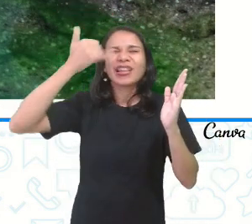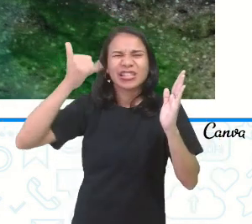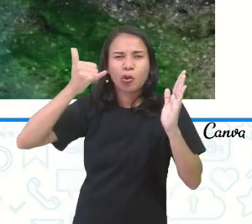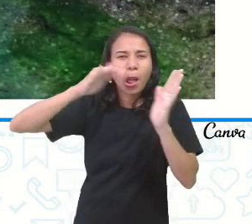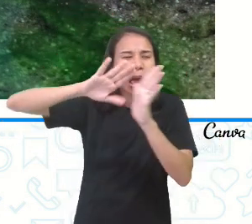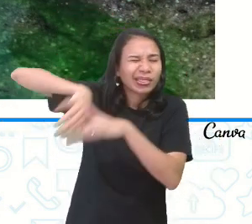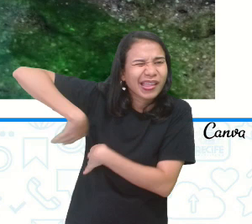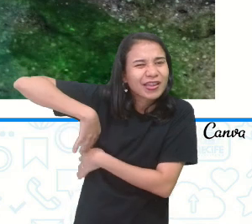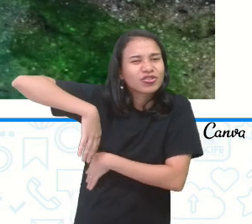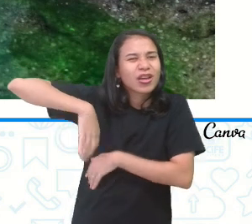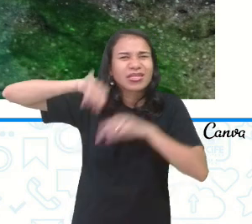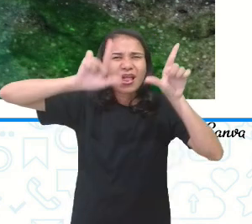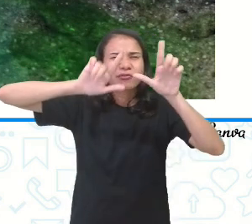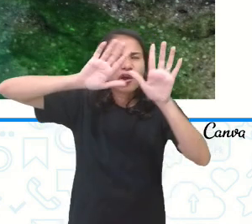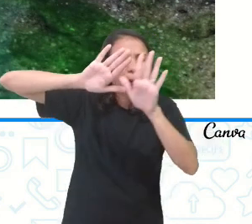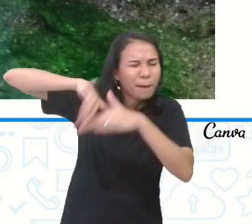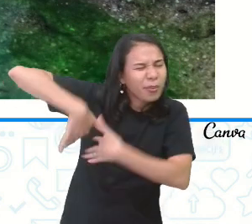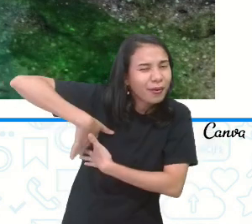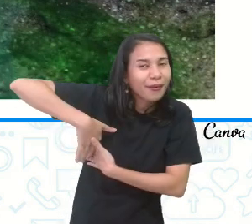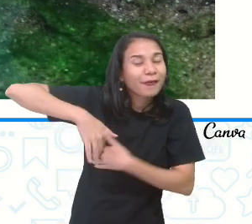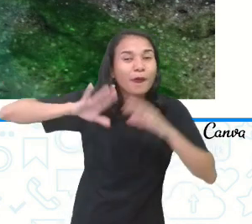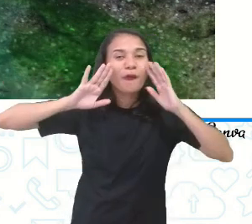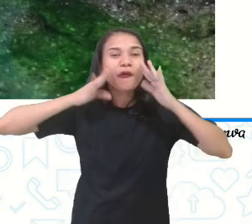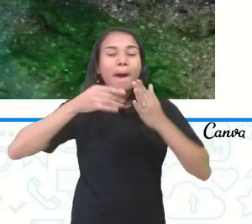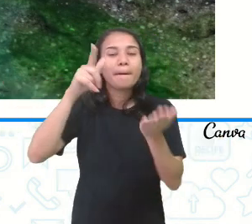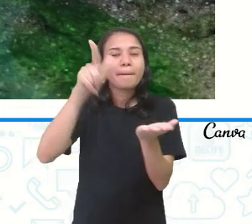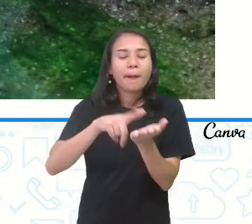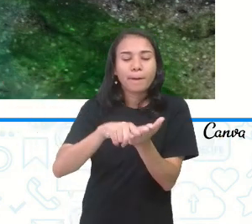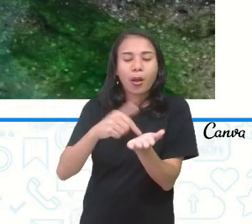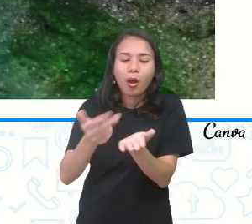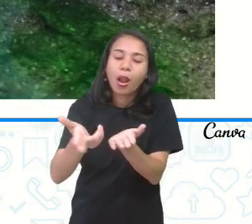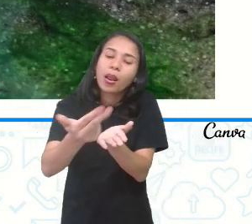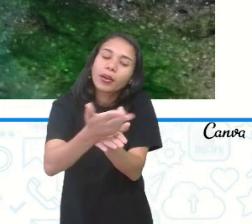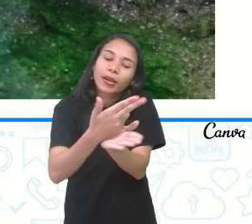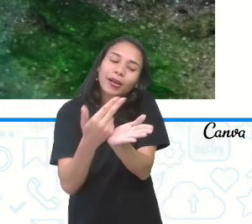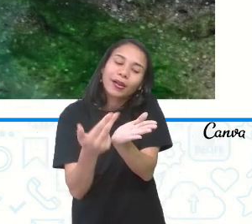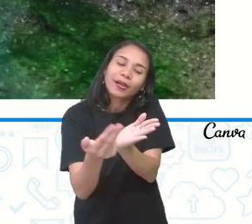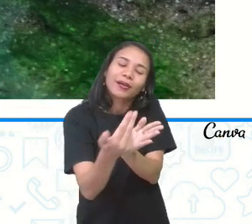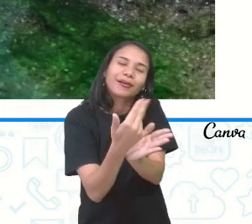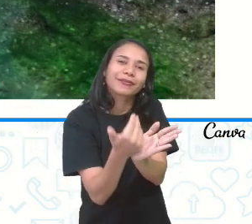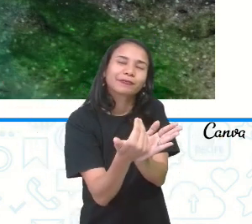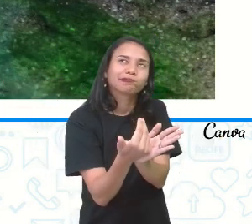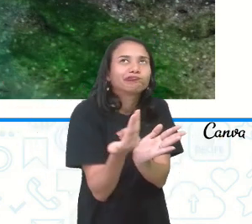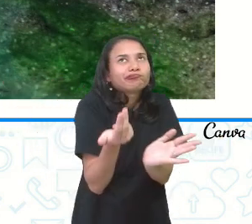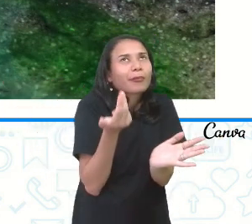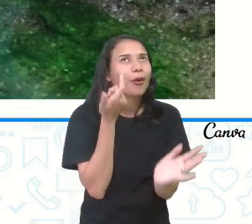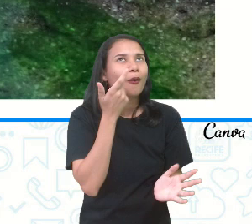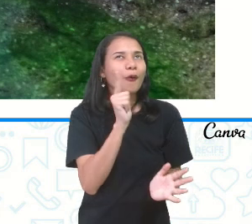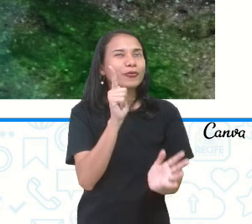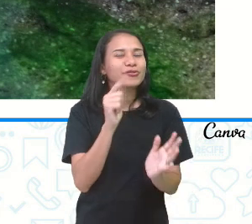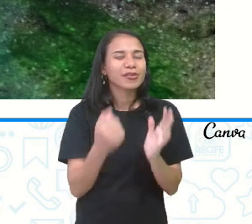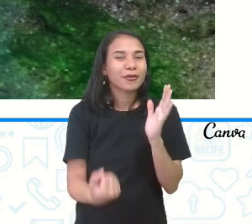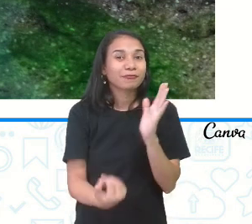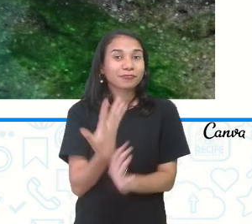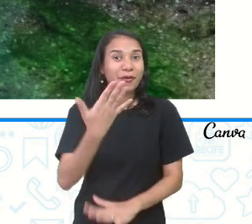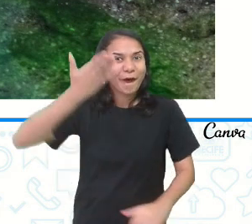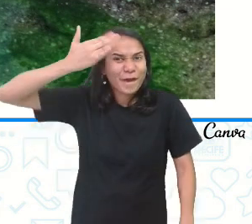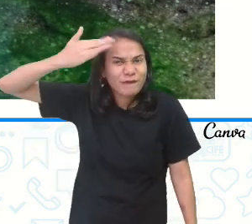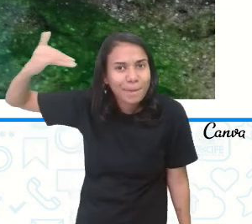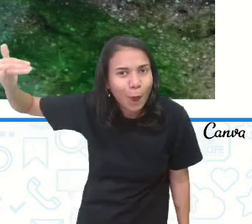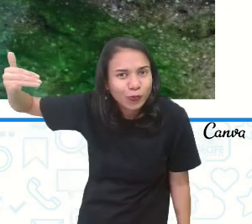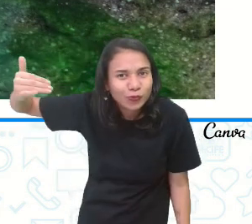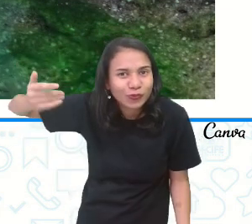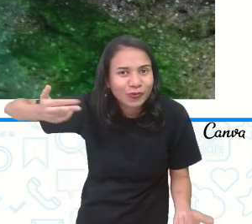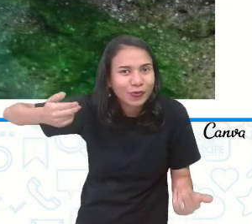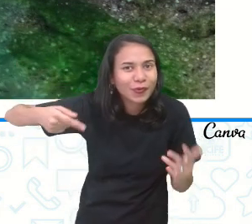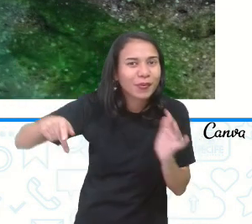celular, solta a televisão um pouquinho, vai lá e começa a fazer. De repente você consegue uma obra de arte aí, vai ficar tão famoso